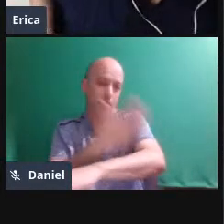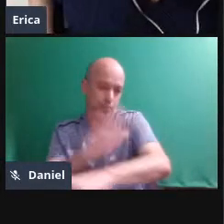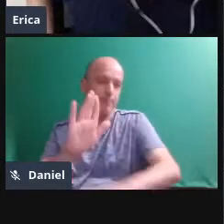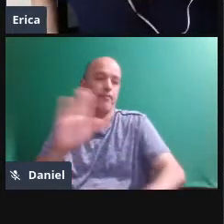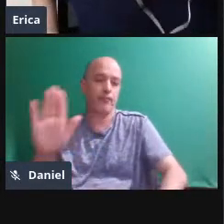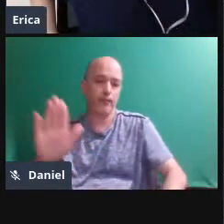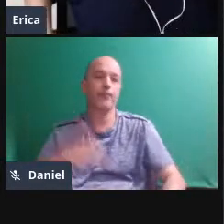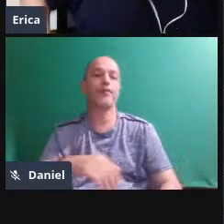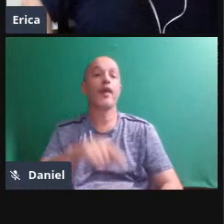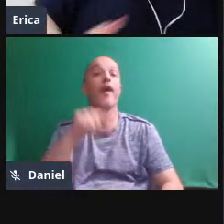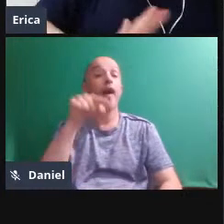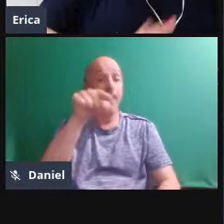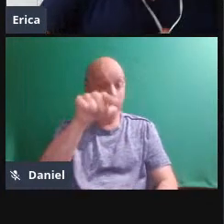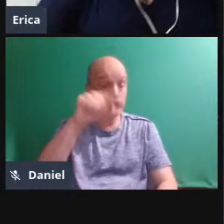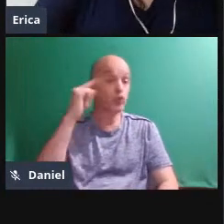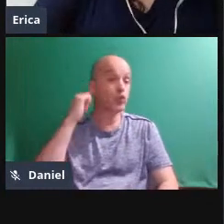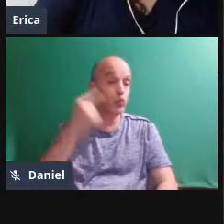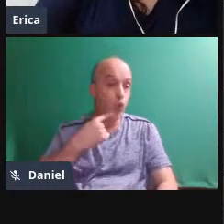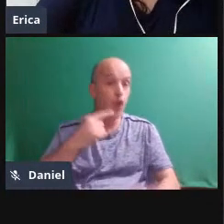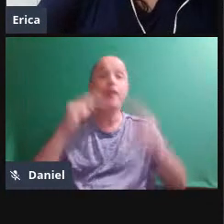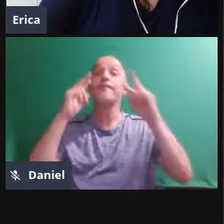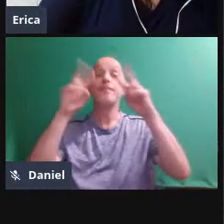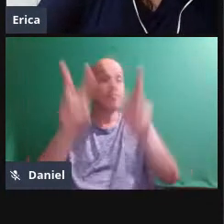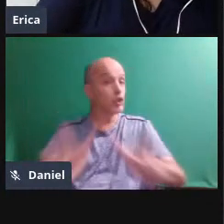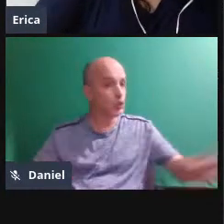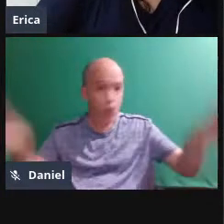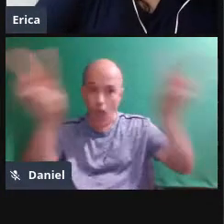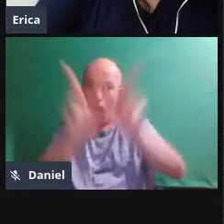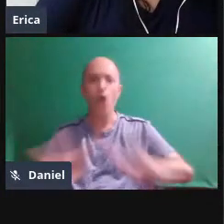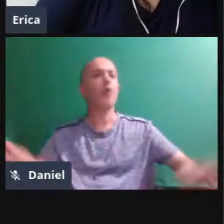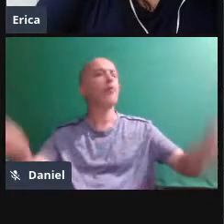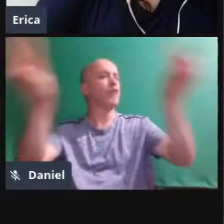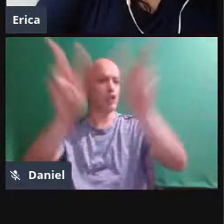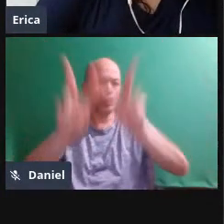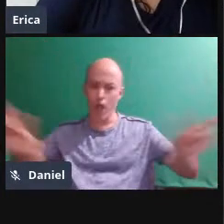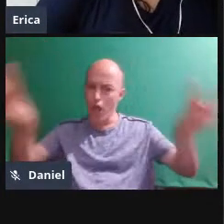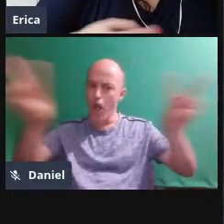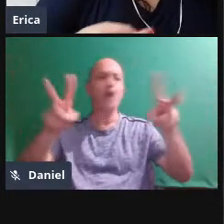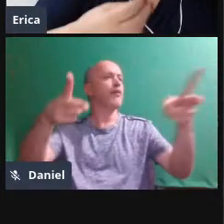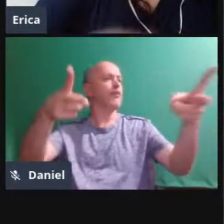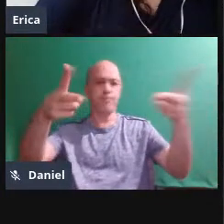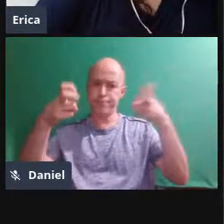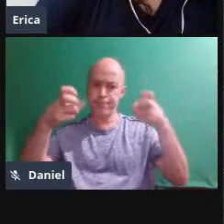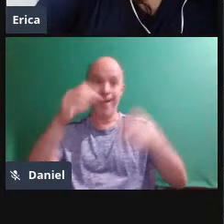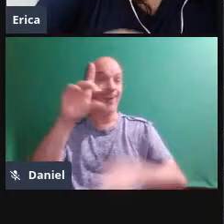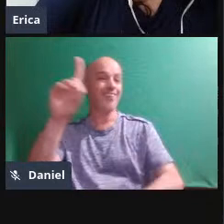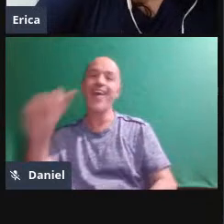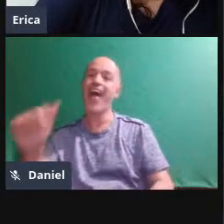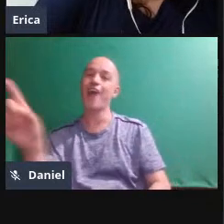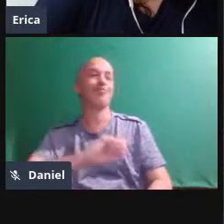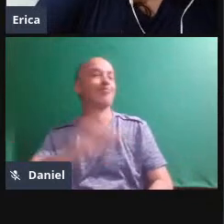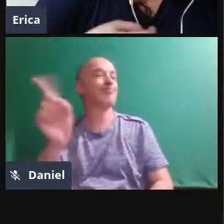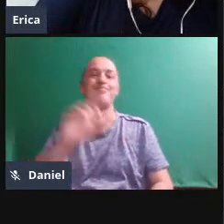portuguesa nas escolas, mas normalmente ela é um pouco precária, porque o surdo tem essa questão da visualidade, da